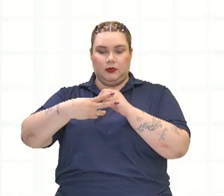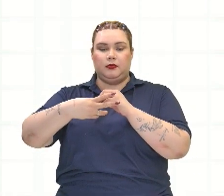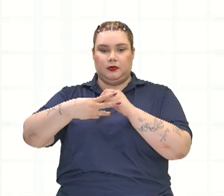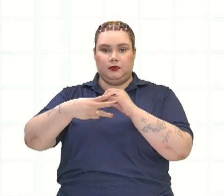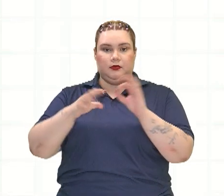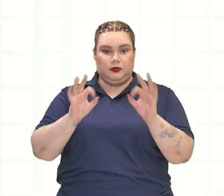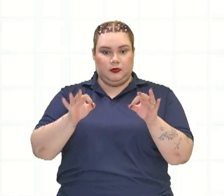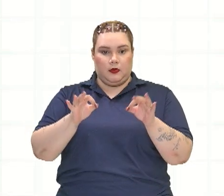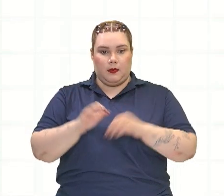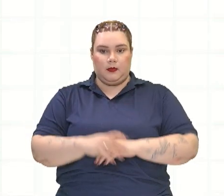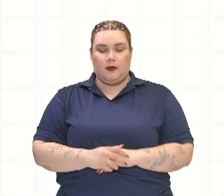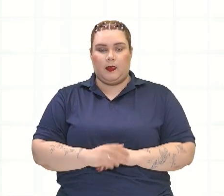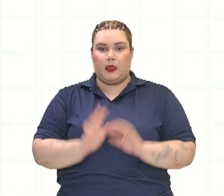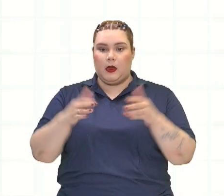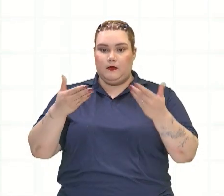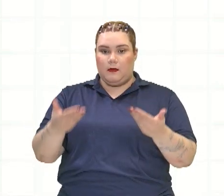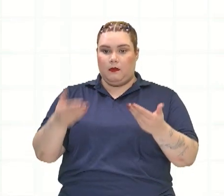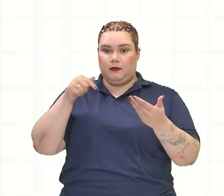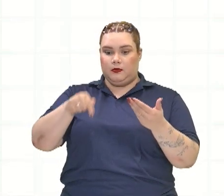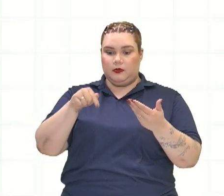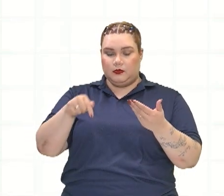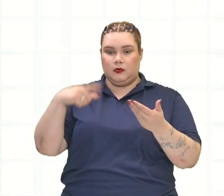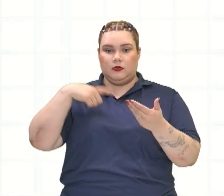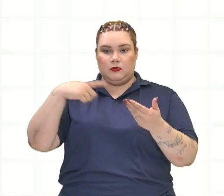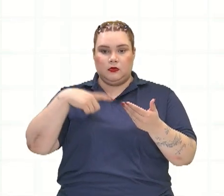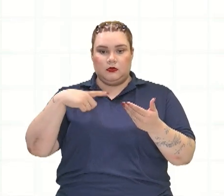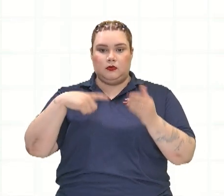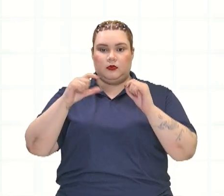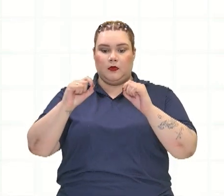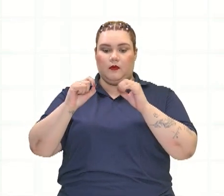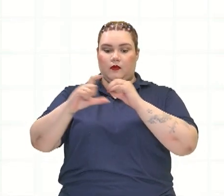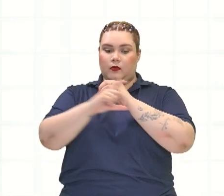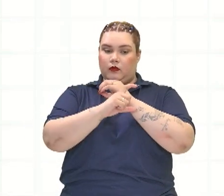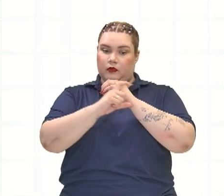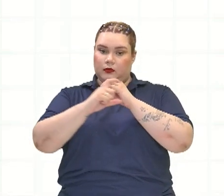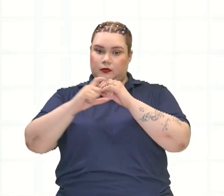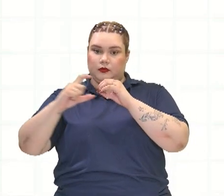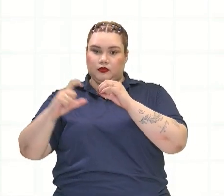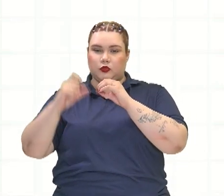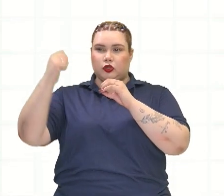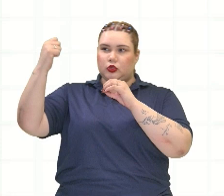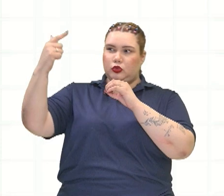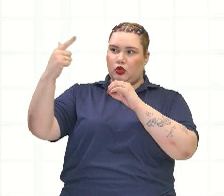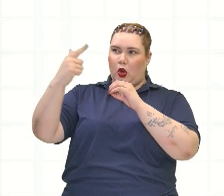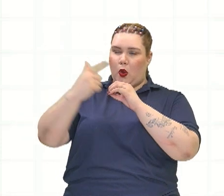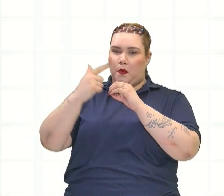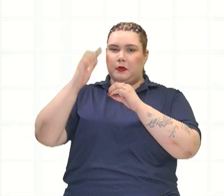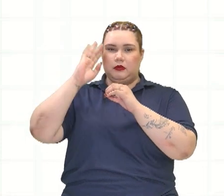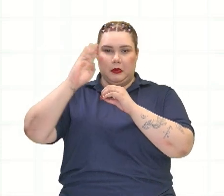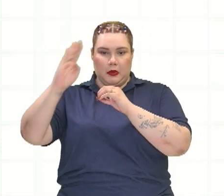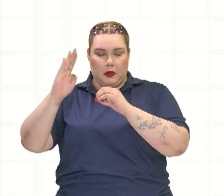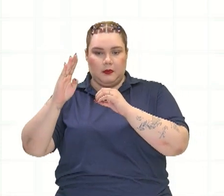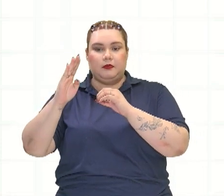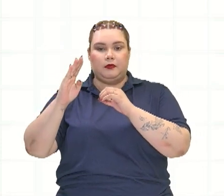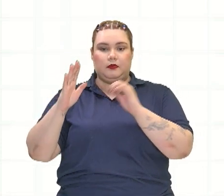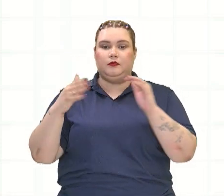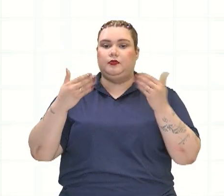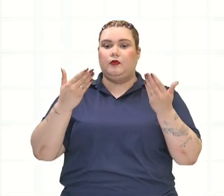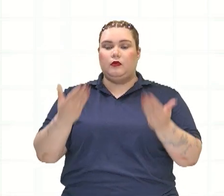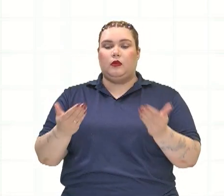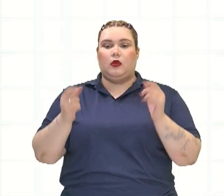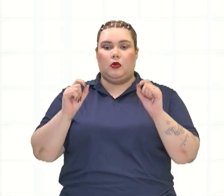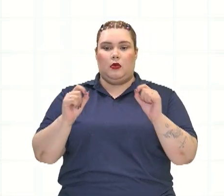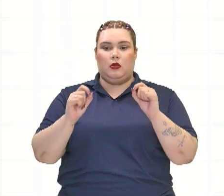tá? E essa zona, ela recebe maior incidência de raios solares. Aqui a gente diz que